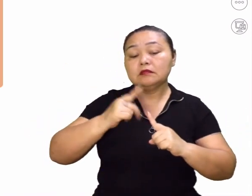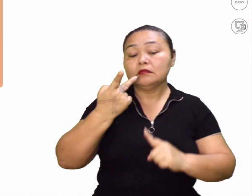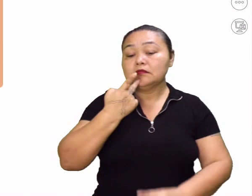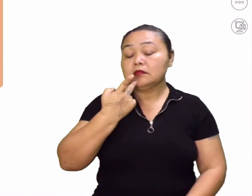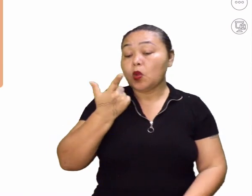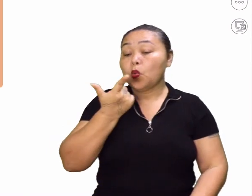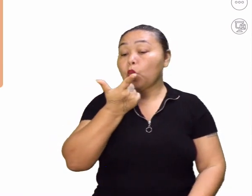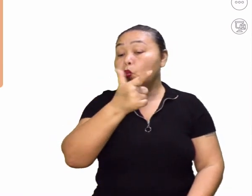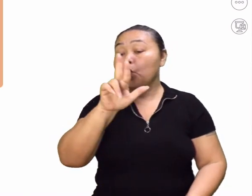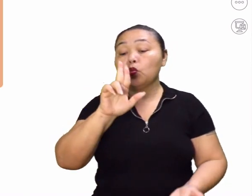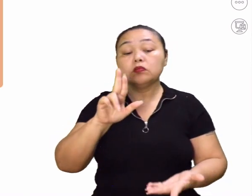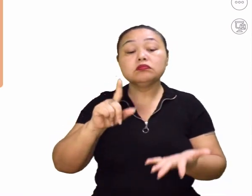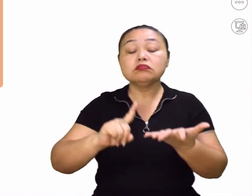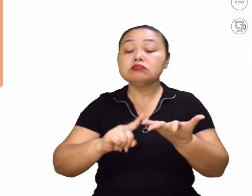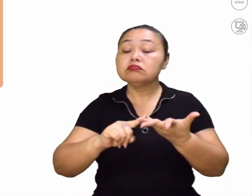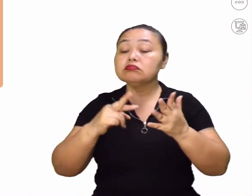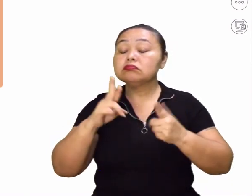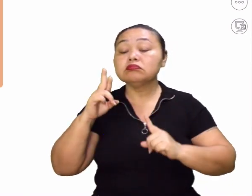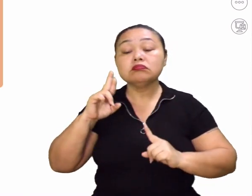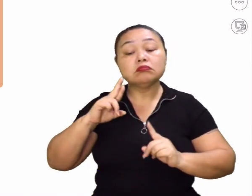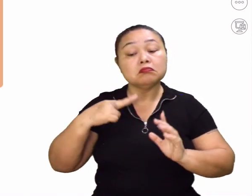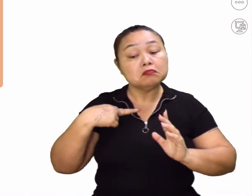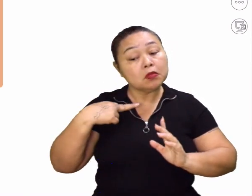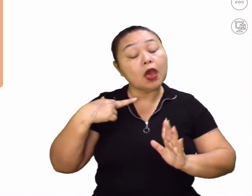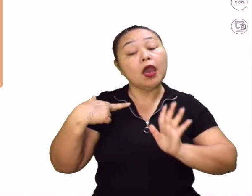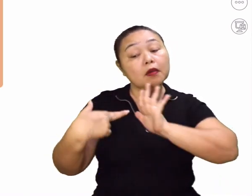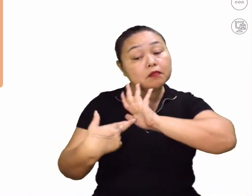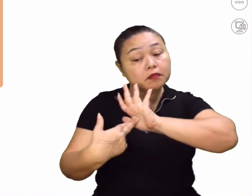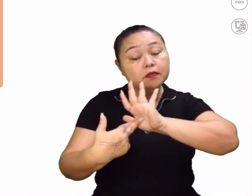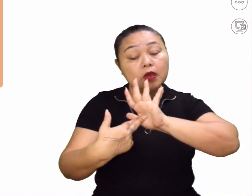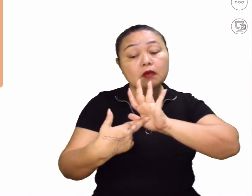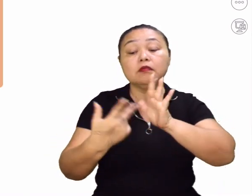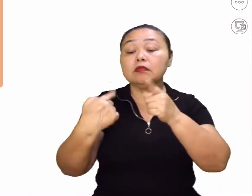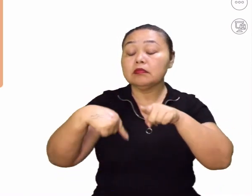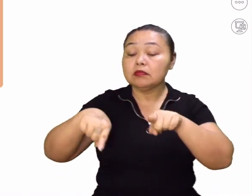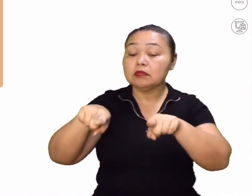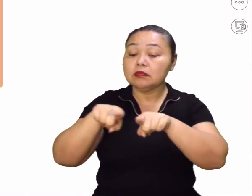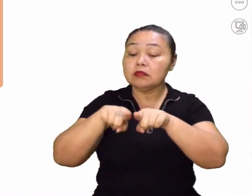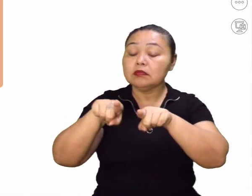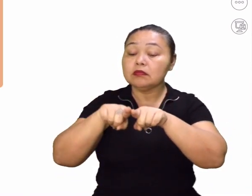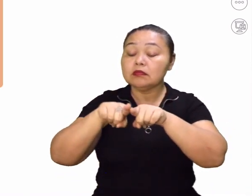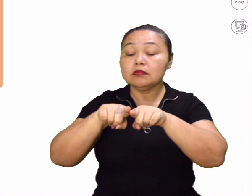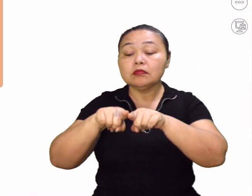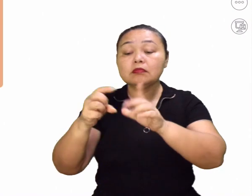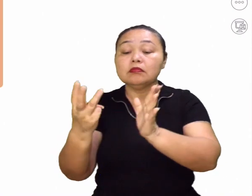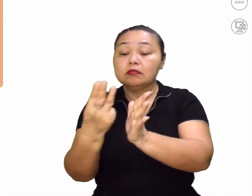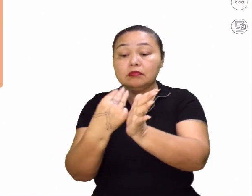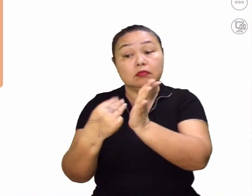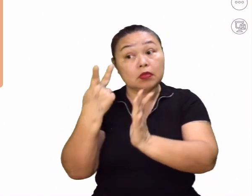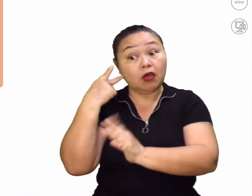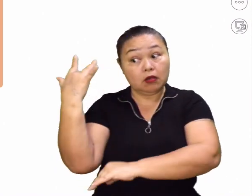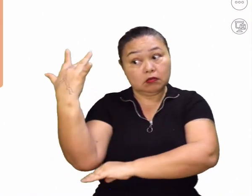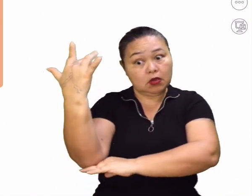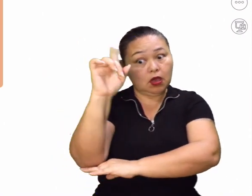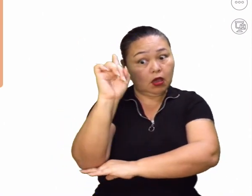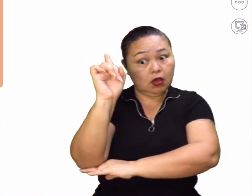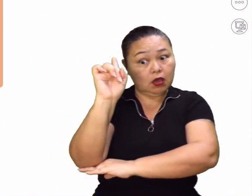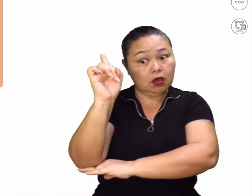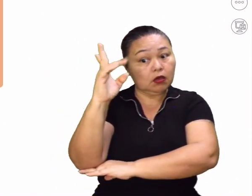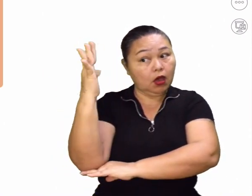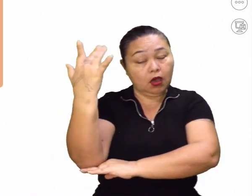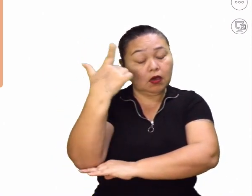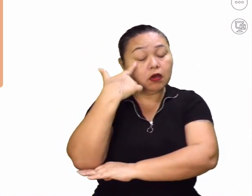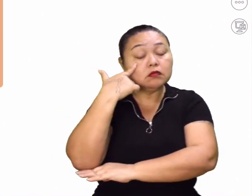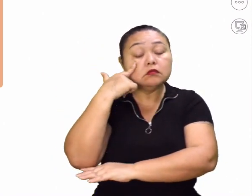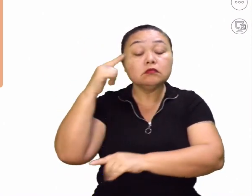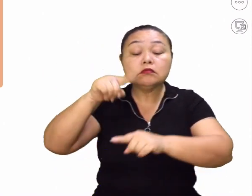falando outras representações, poderíamos colocar também plantas. As plantas da cidade. Não é árvore, não. A gente está falando de planta, né?